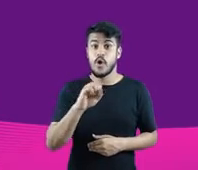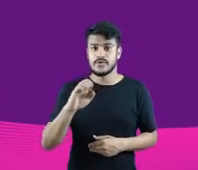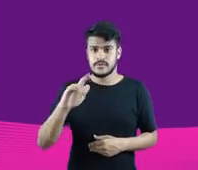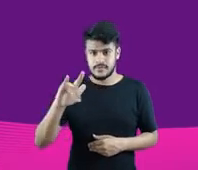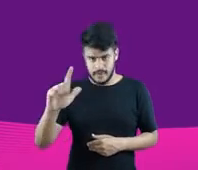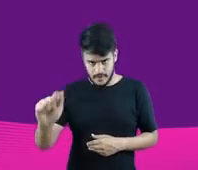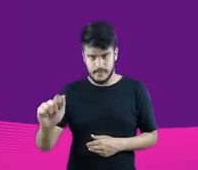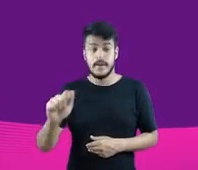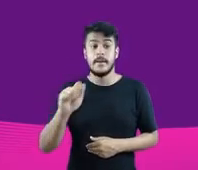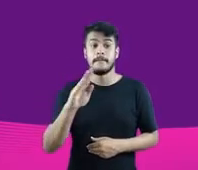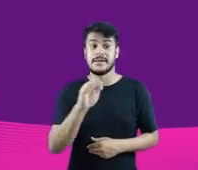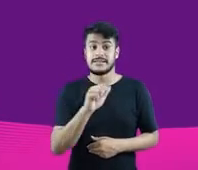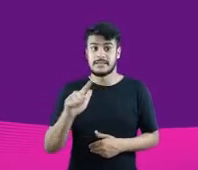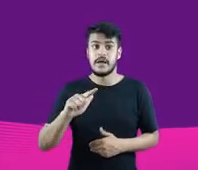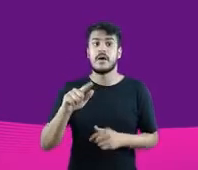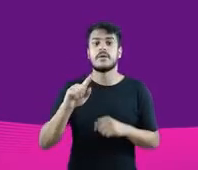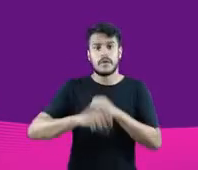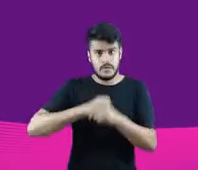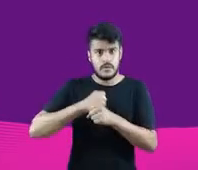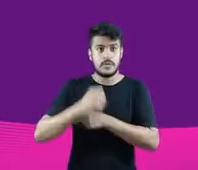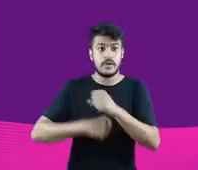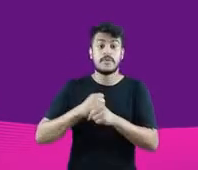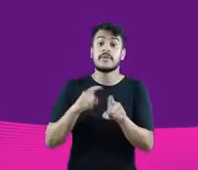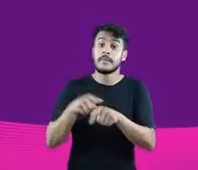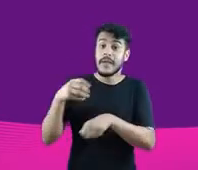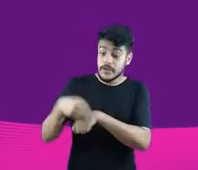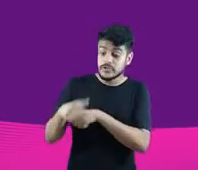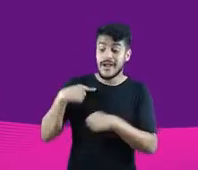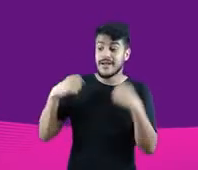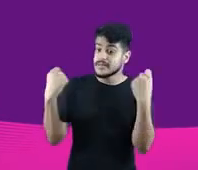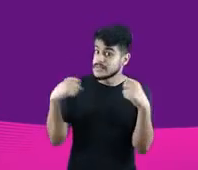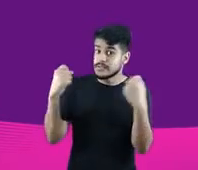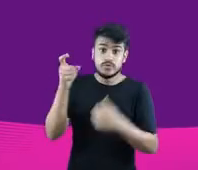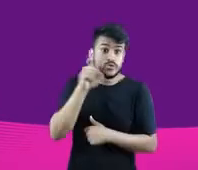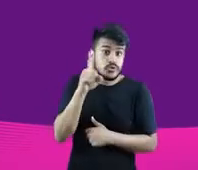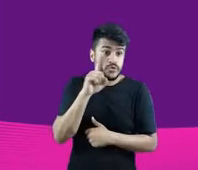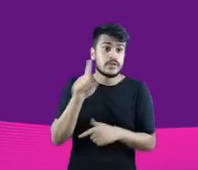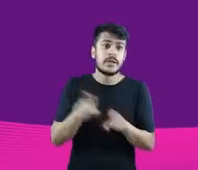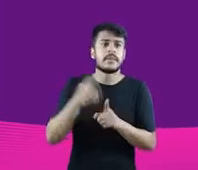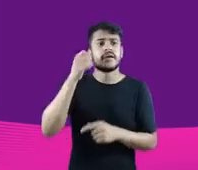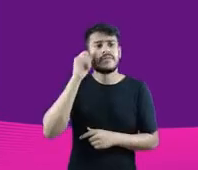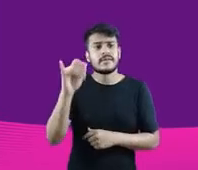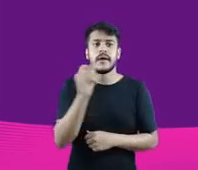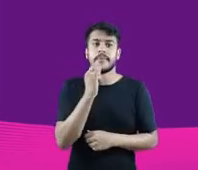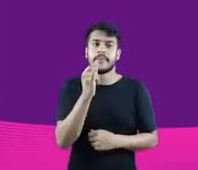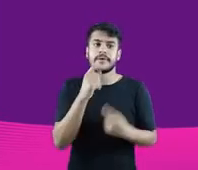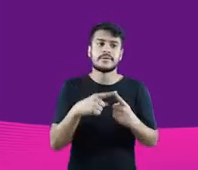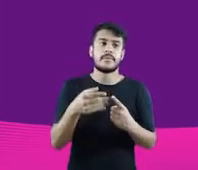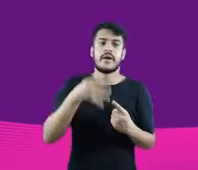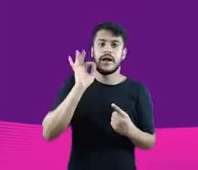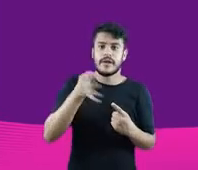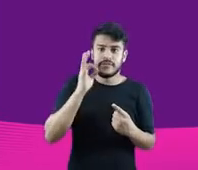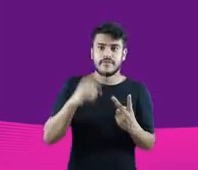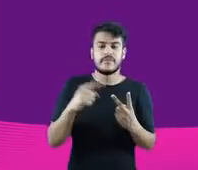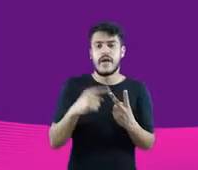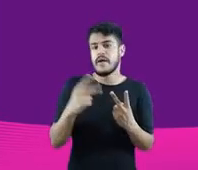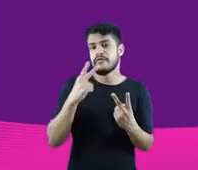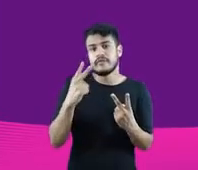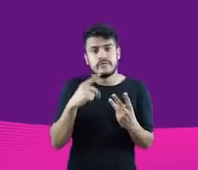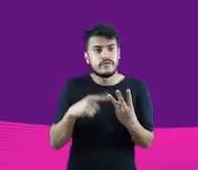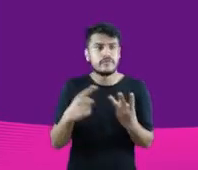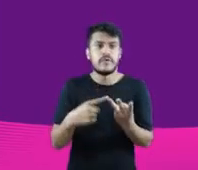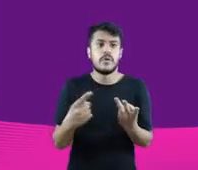indicar exercícios físicos regulares e abandonar alguns hábitos como café, fumo, mate, que